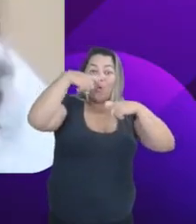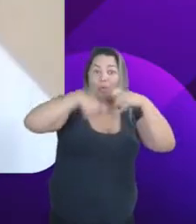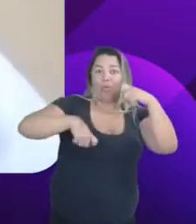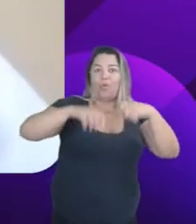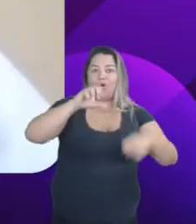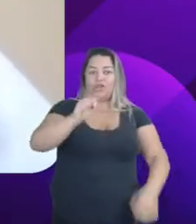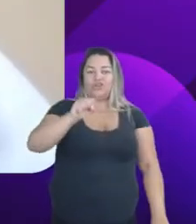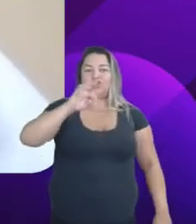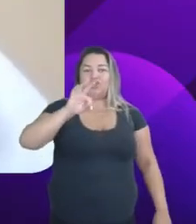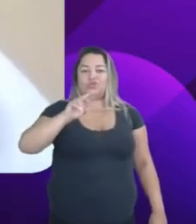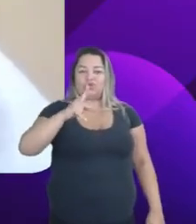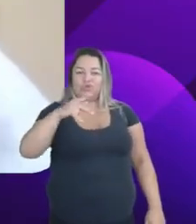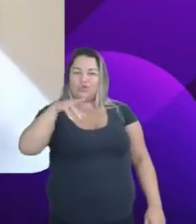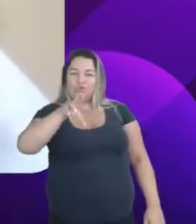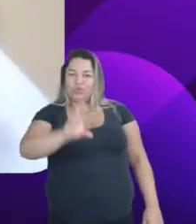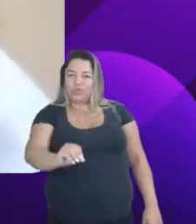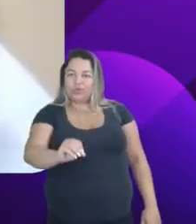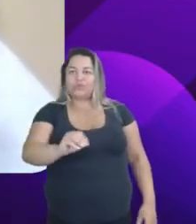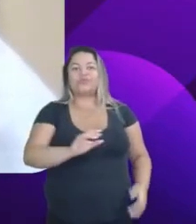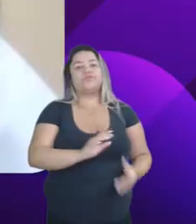conjugal, coronela,